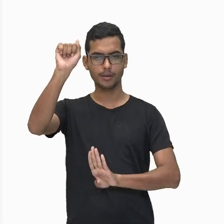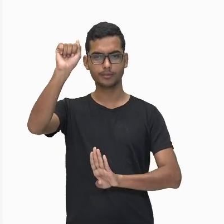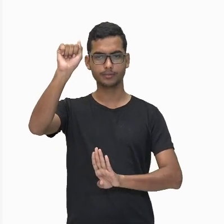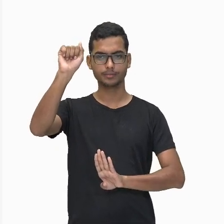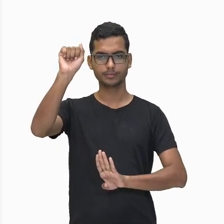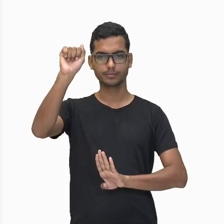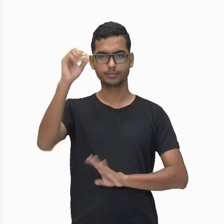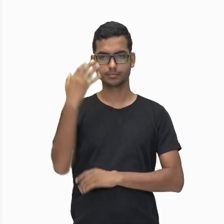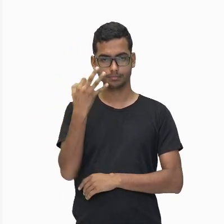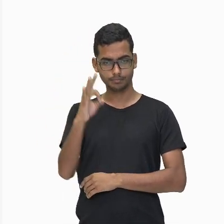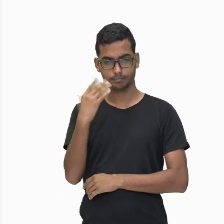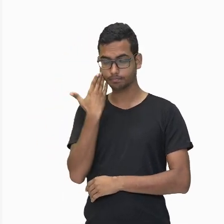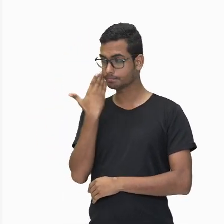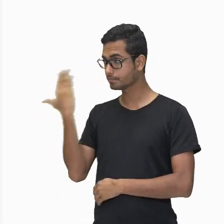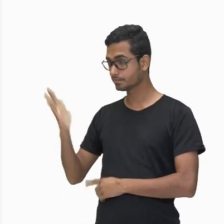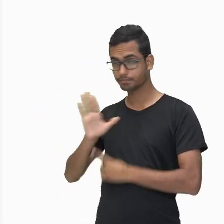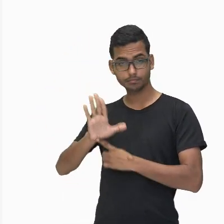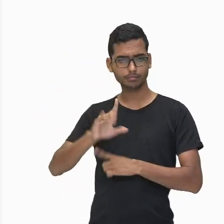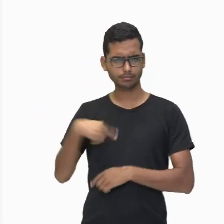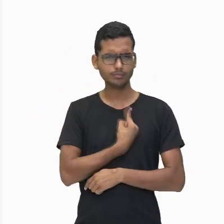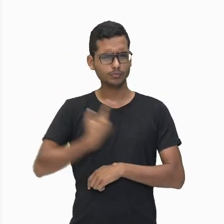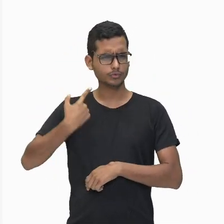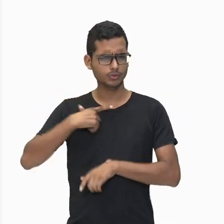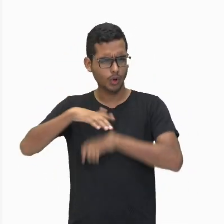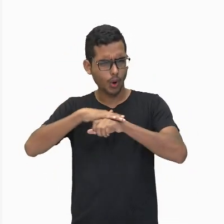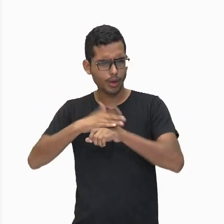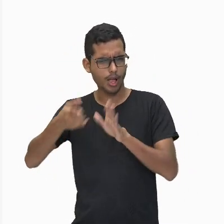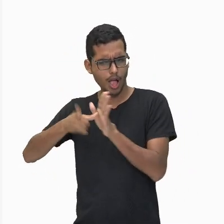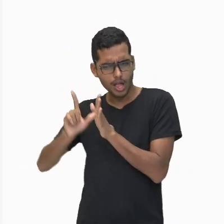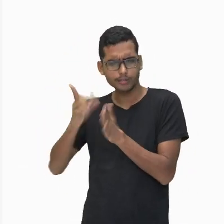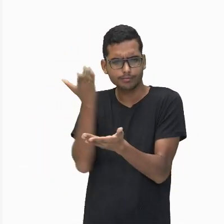né? A gente conversou a respeito disso porque